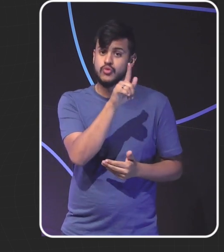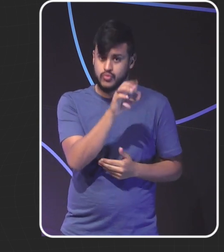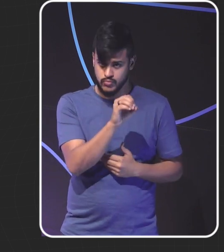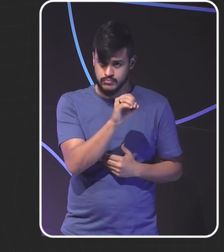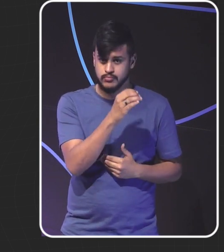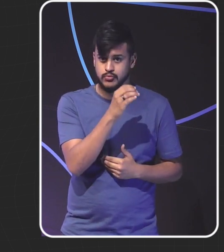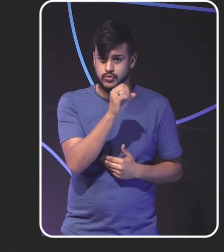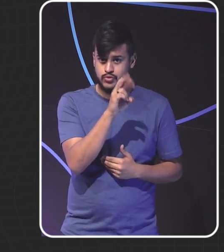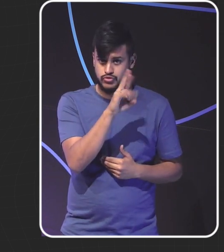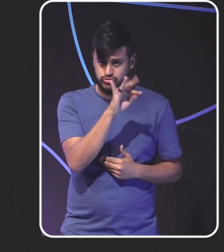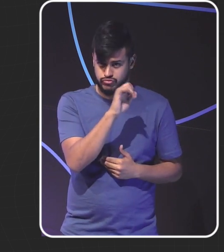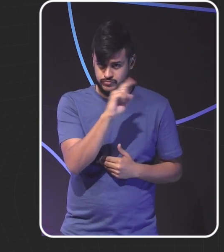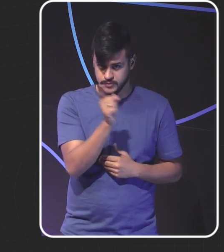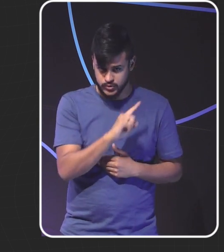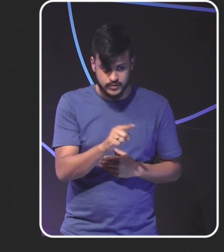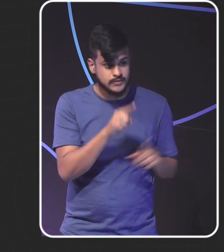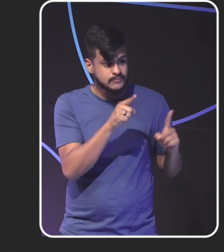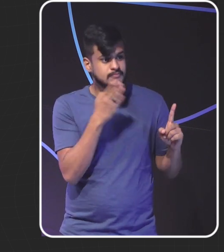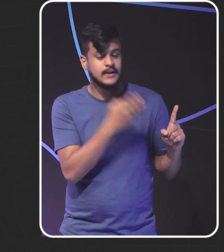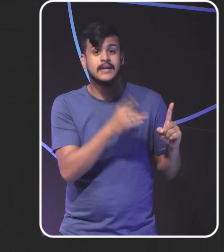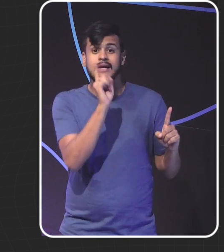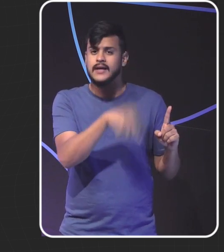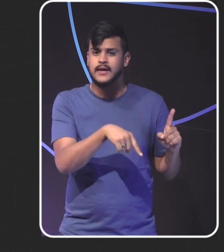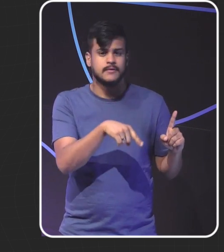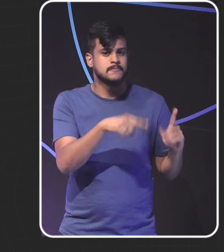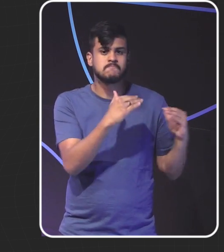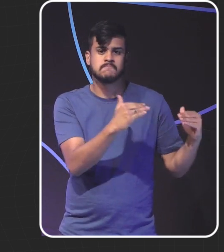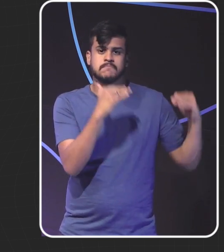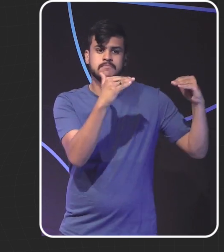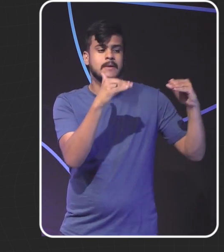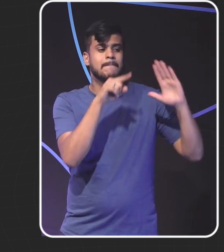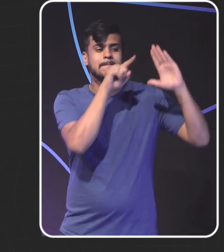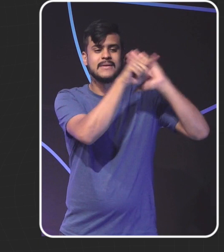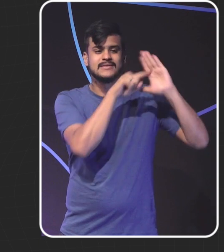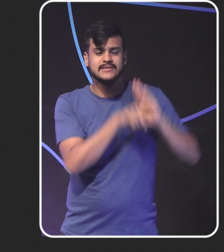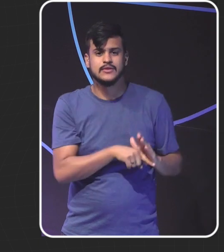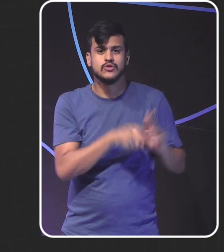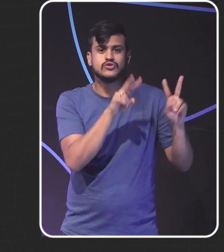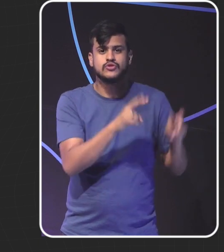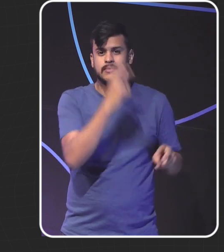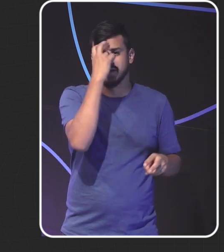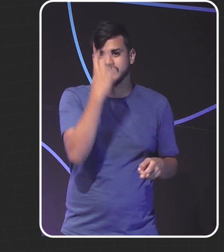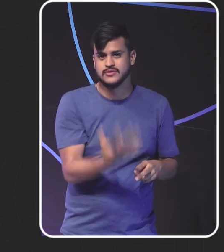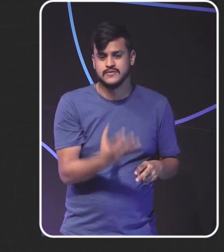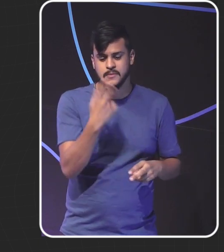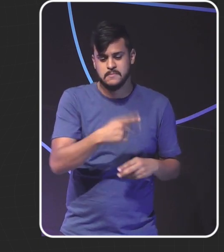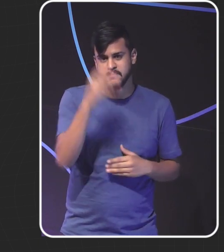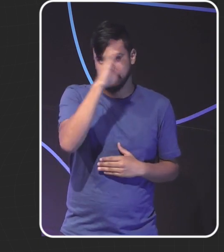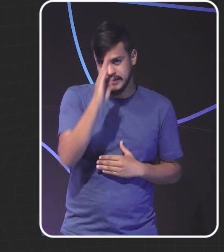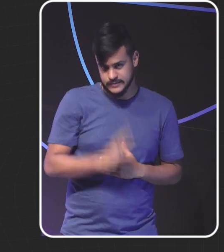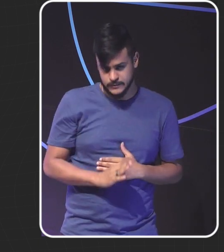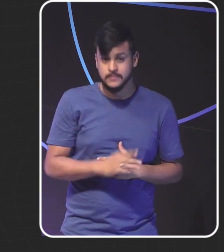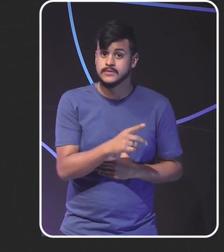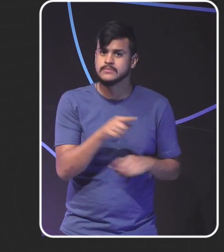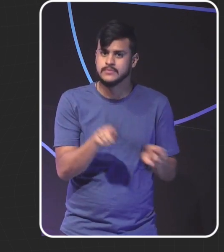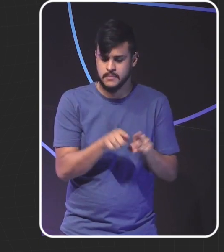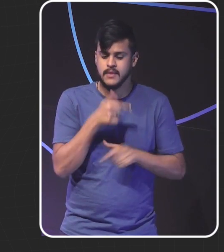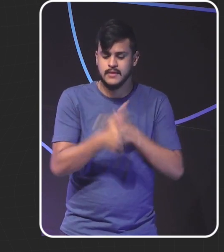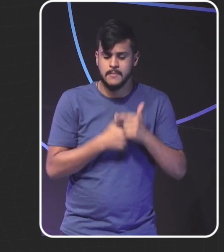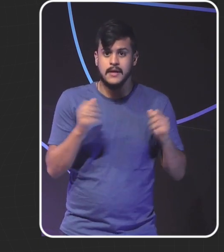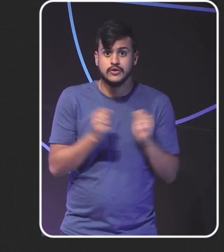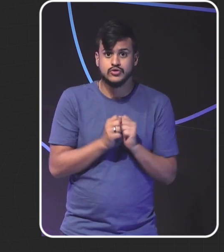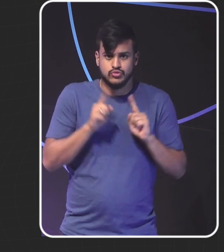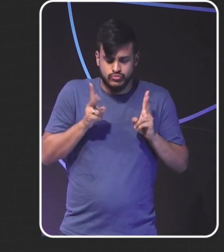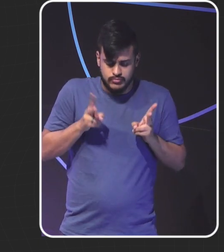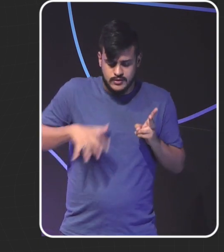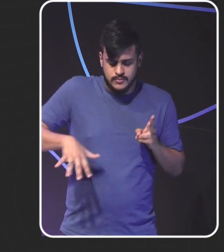Diogo que é um dos maiores pesquisadores de inteligência artificial do país, ele também atua aqui no seu web com a gente, e eu